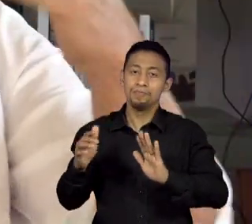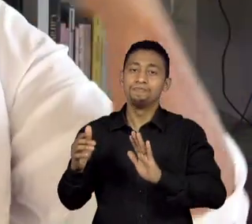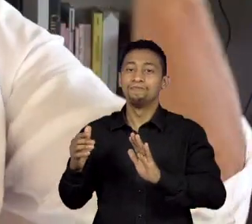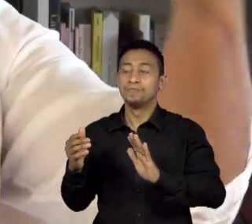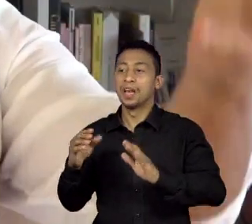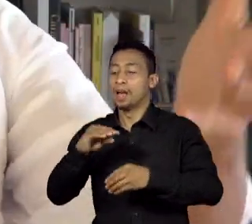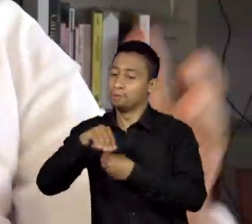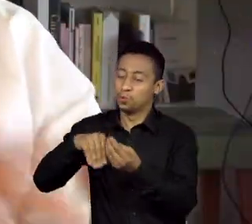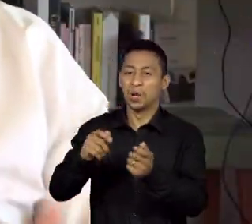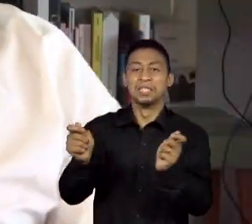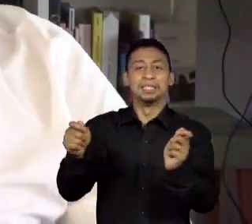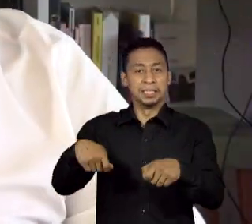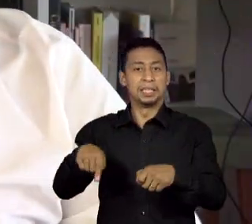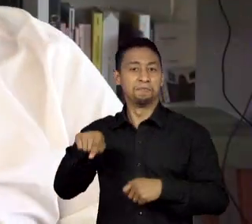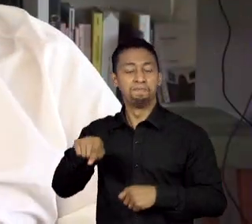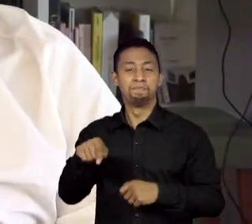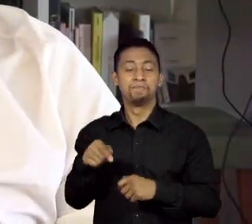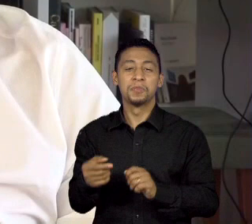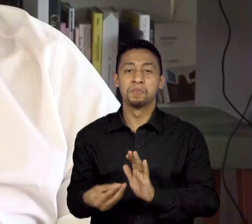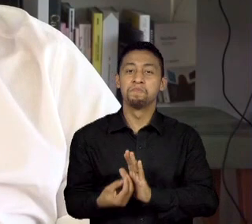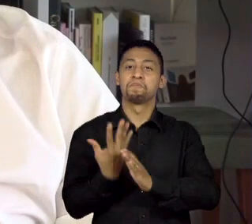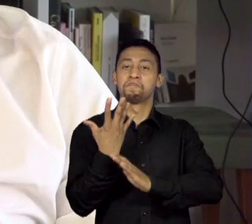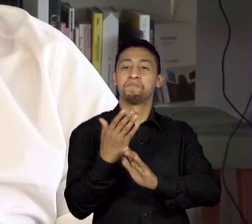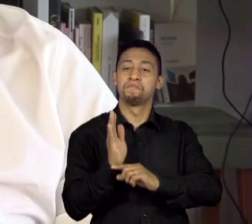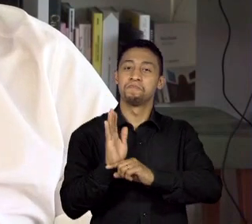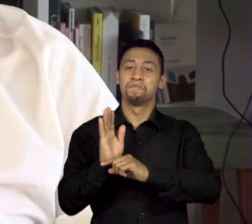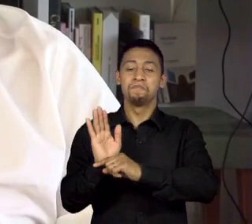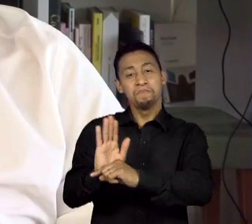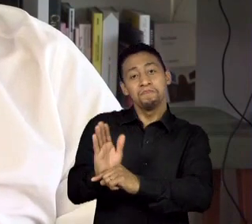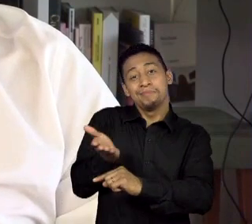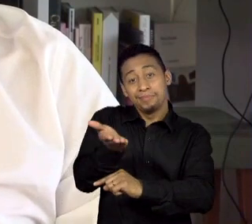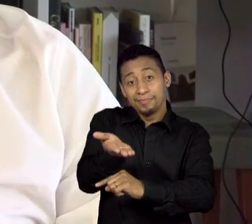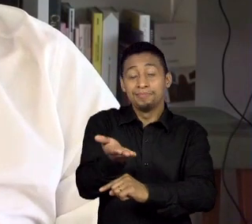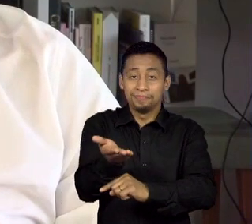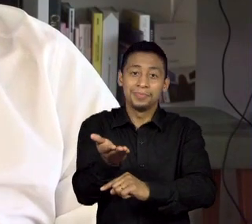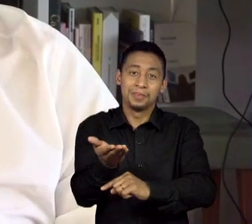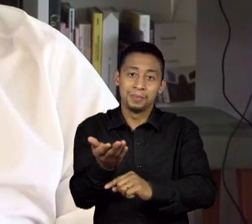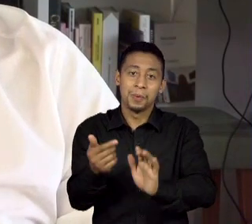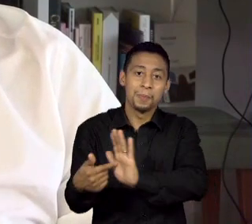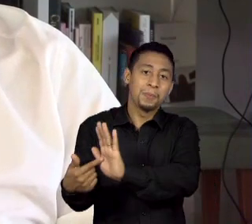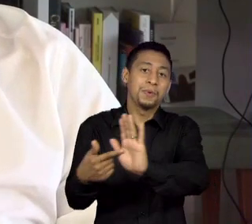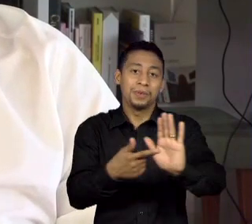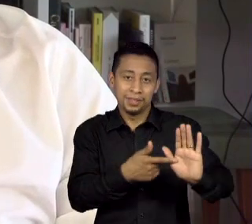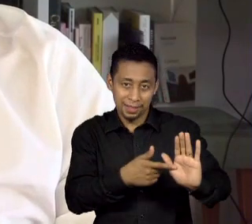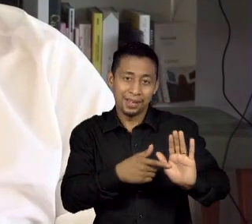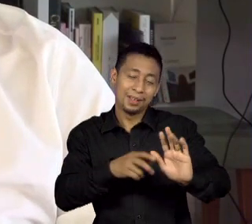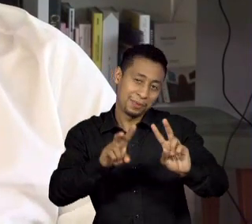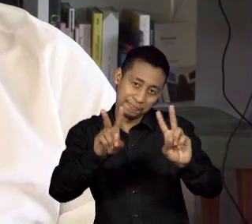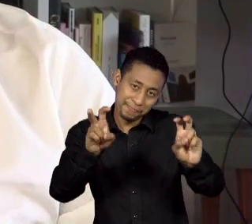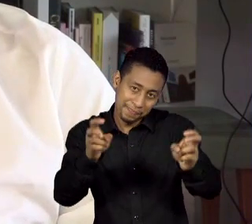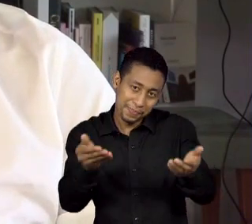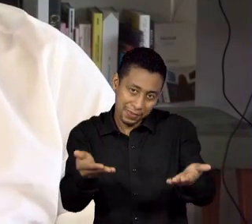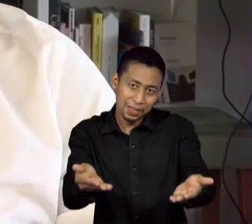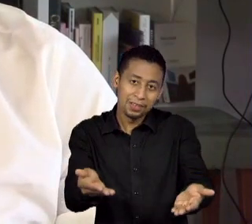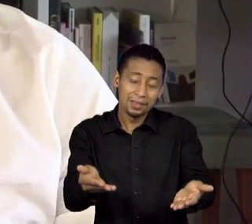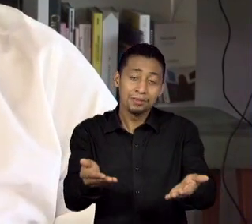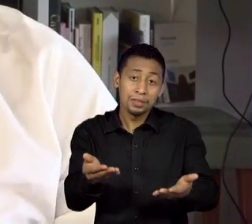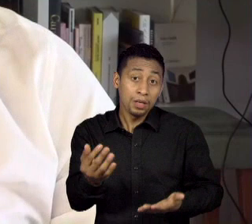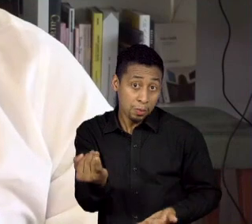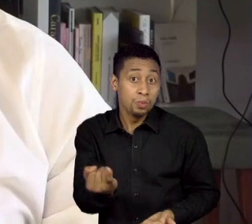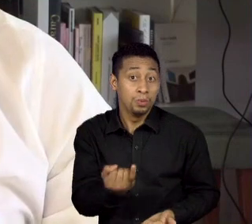talvez seja esse o ponto de vista que a gente estava querendo para falar dessa questão que é crucial,